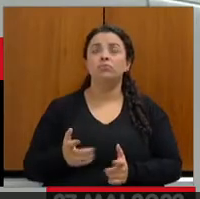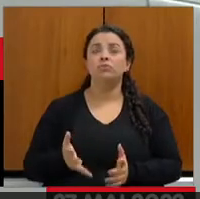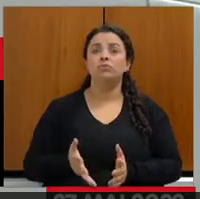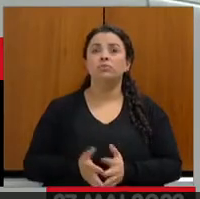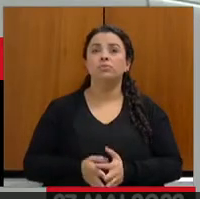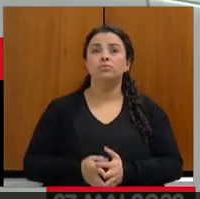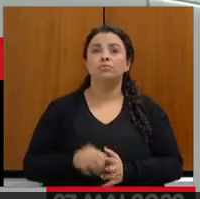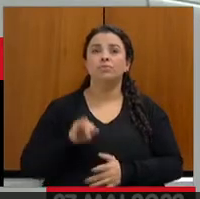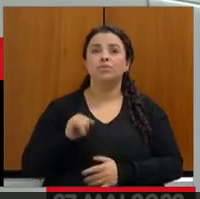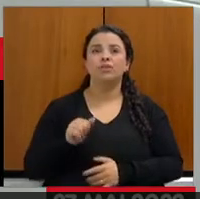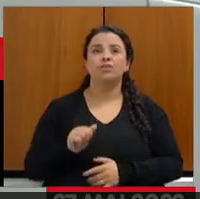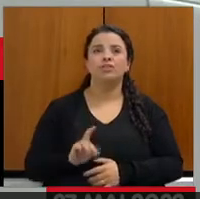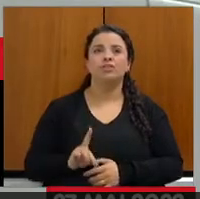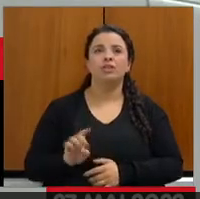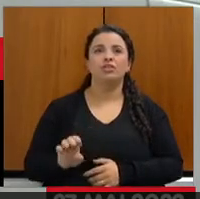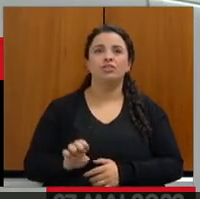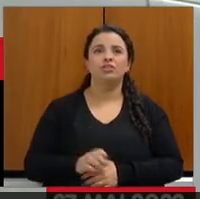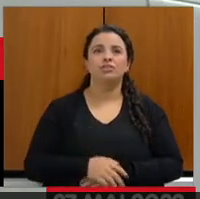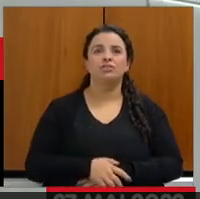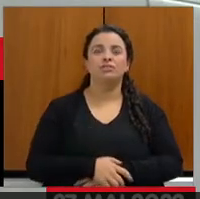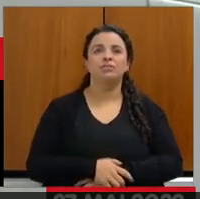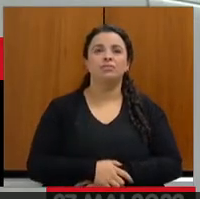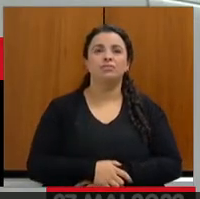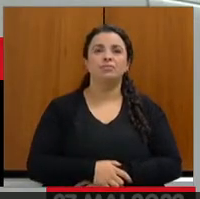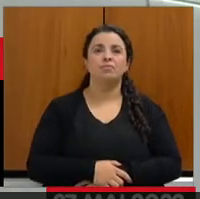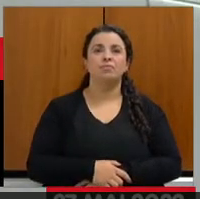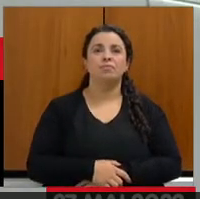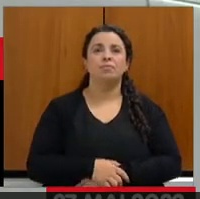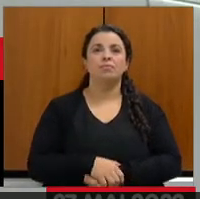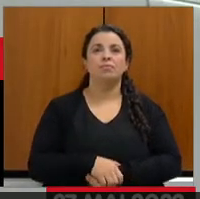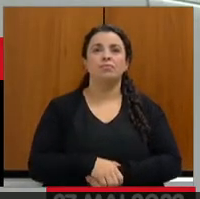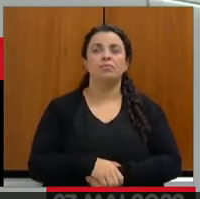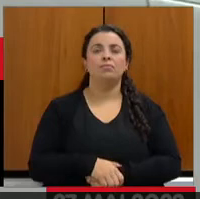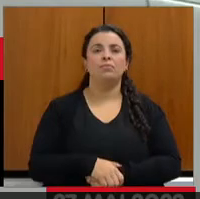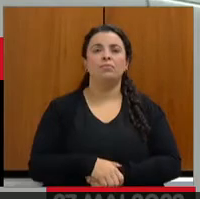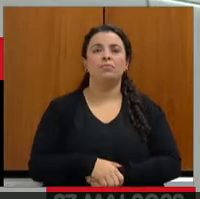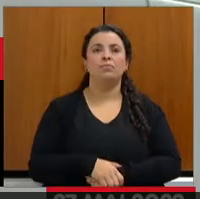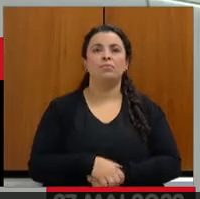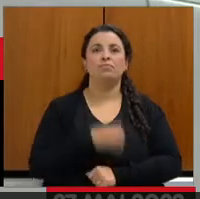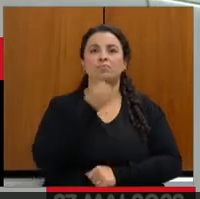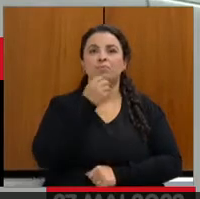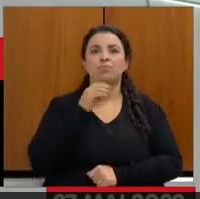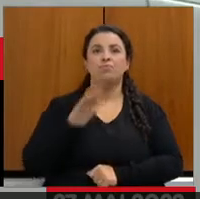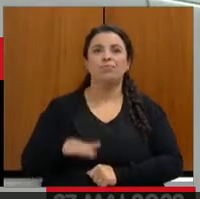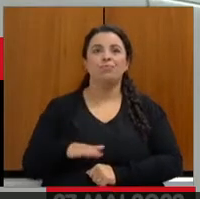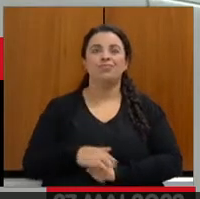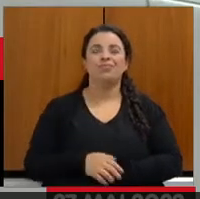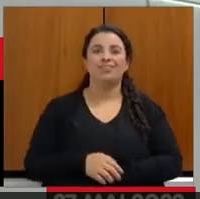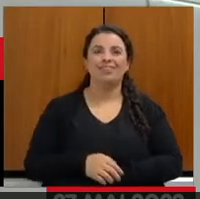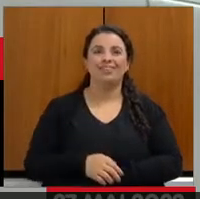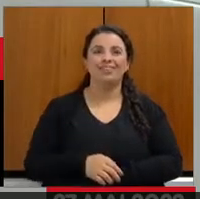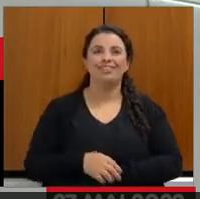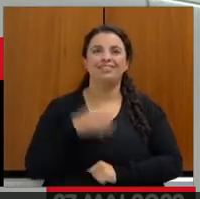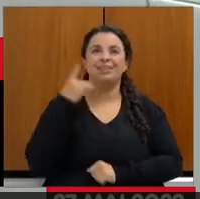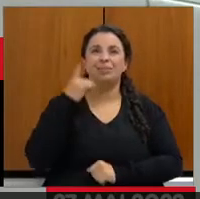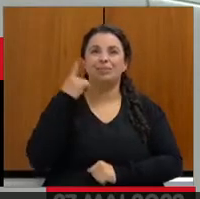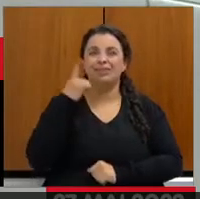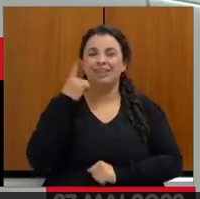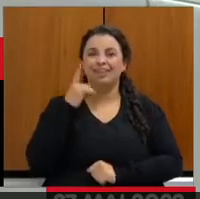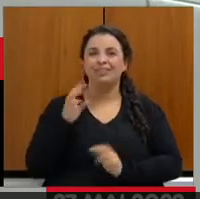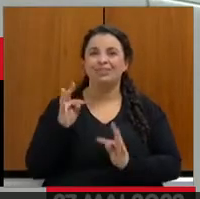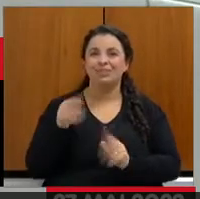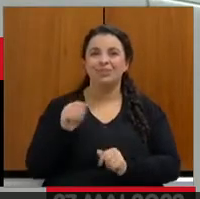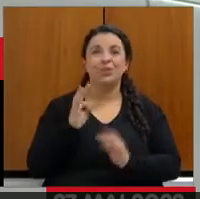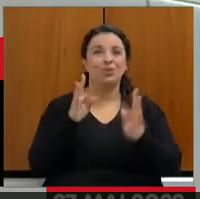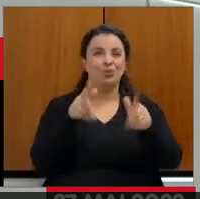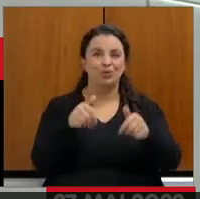e cadê a Jade isso Jade a já é boa tarde boa tarde adaptadas Botar